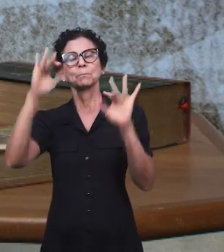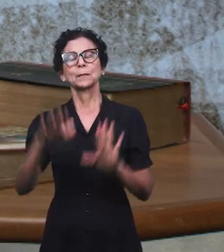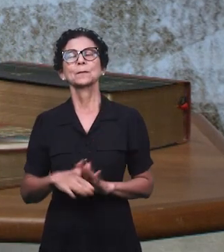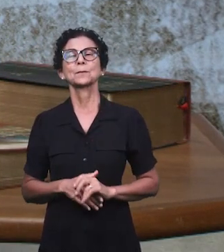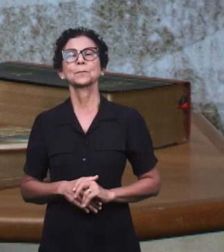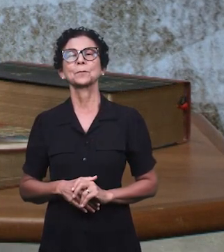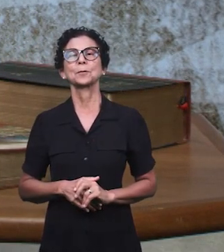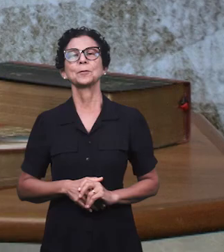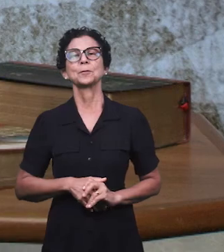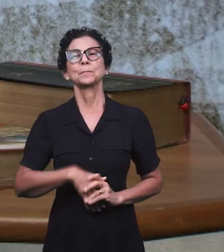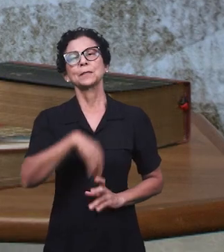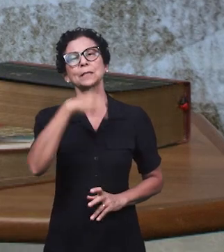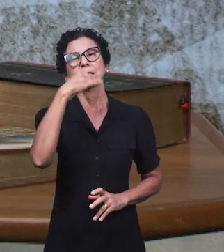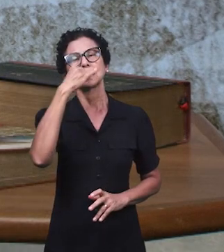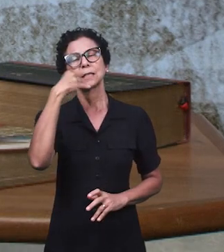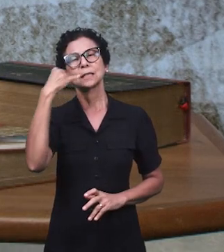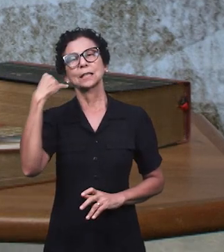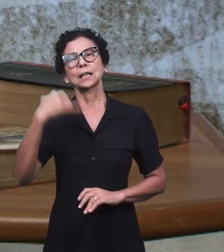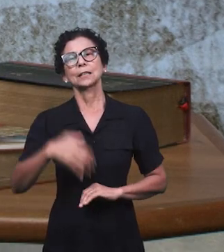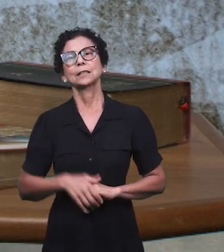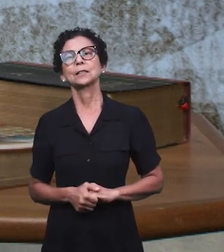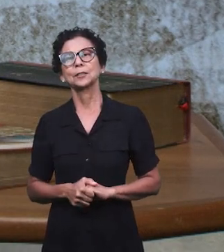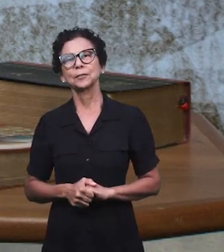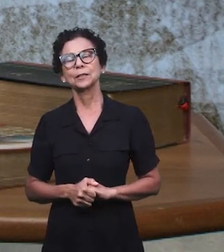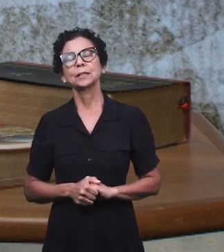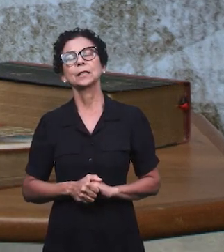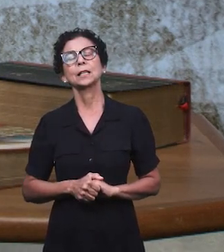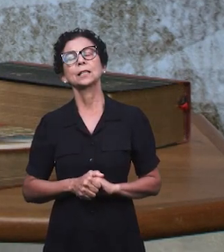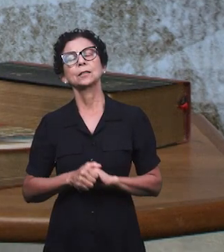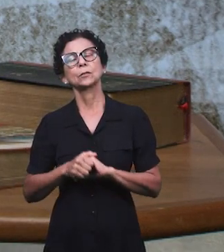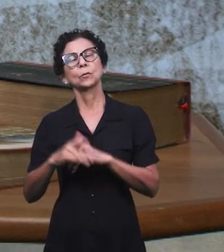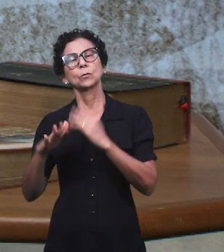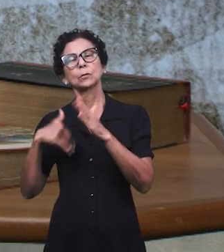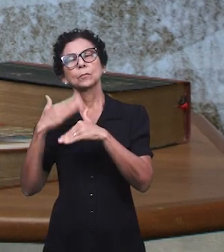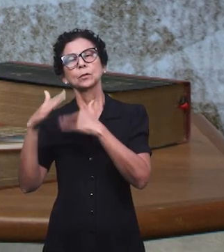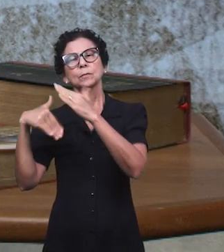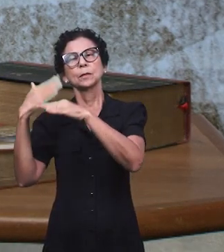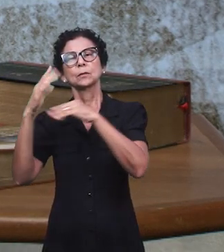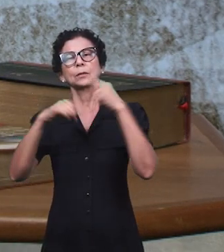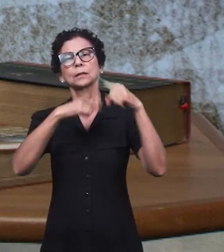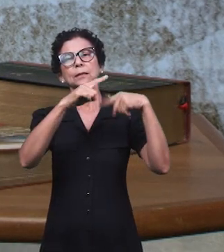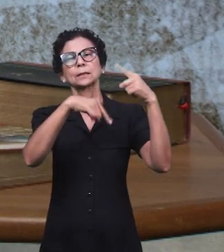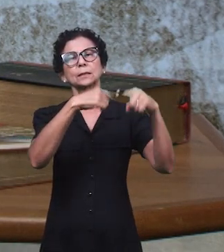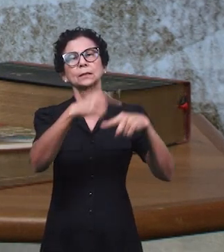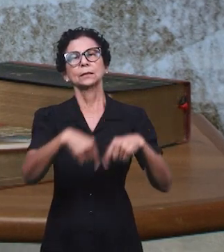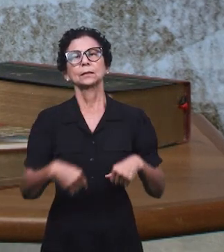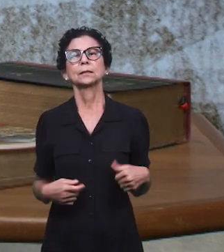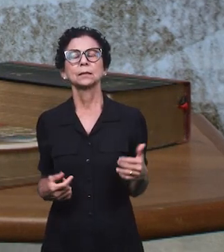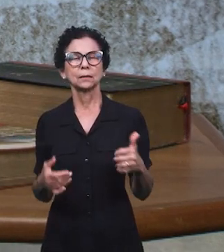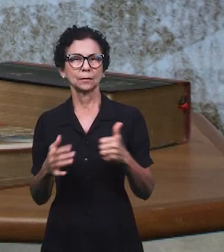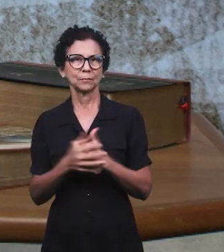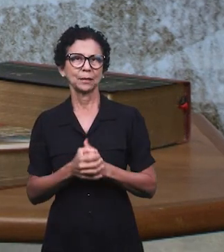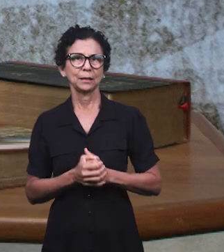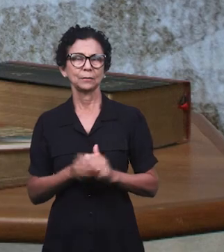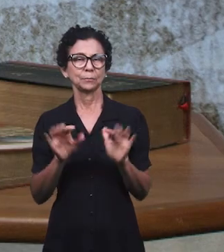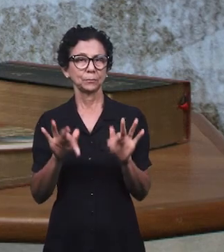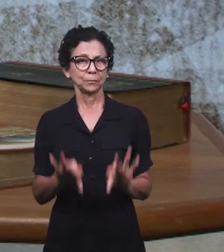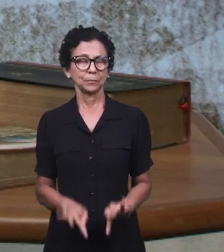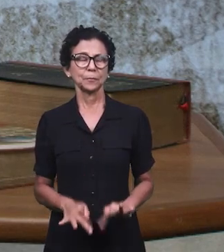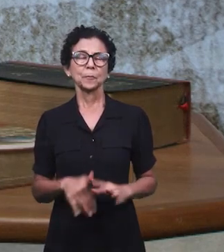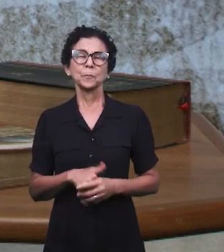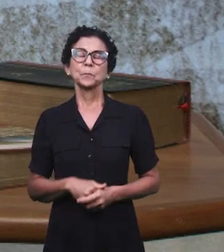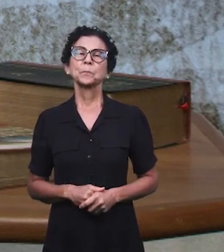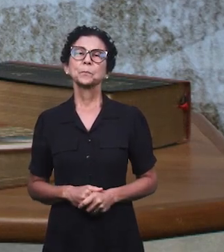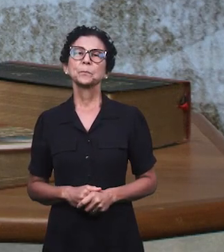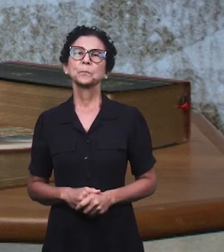a mesma bênção de prosperidade de toda a sua descendência. Amém, irmãos? Nós vamos encerrar o nosso episódio